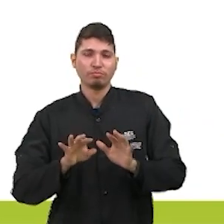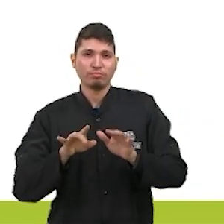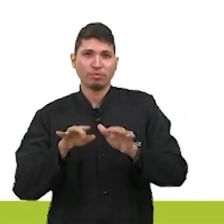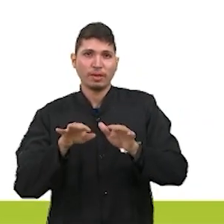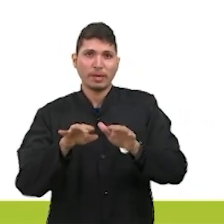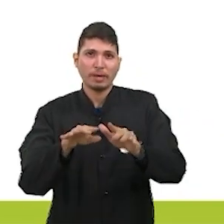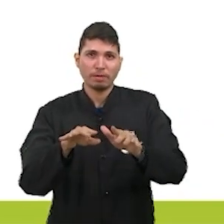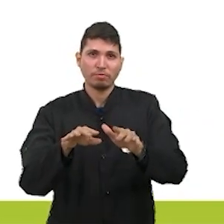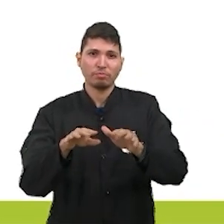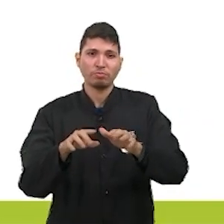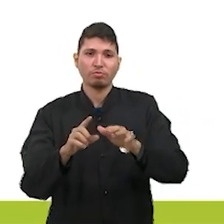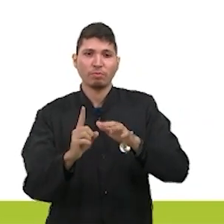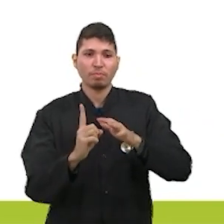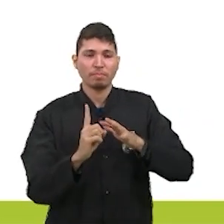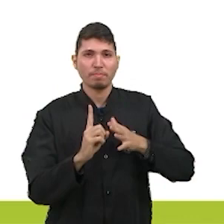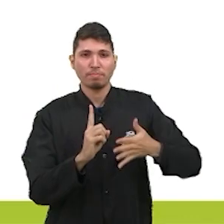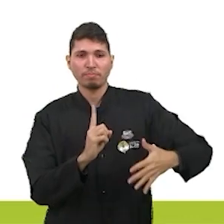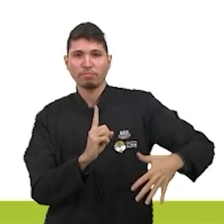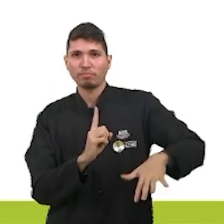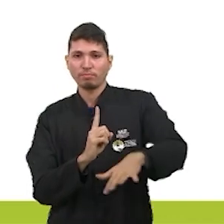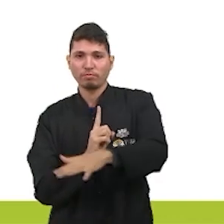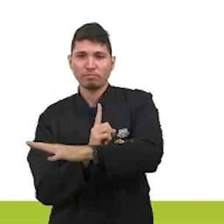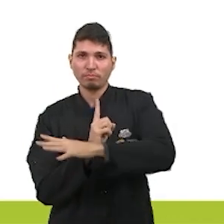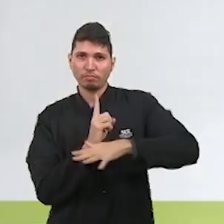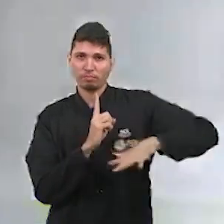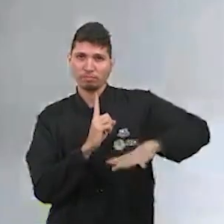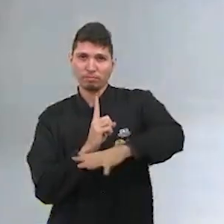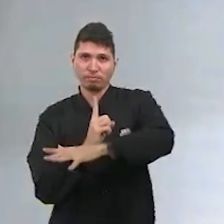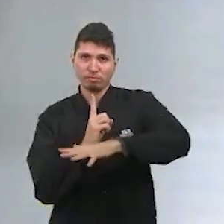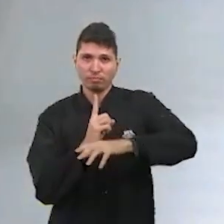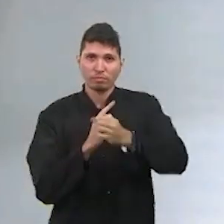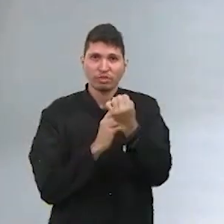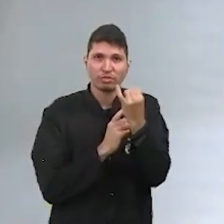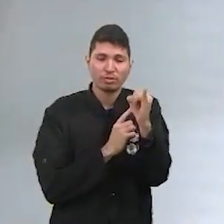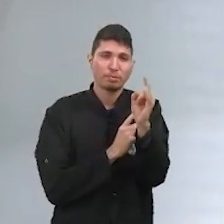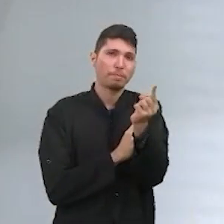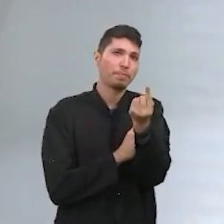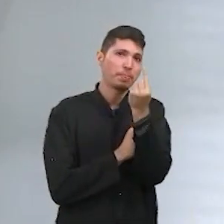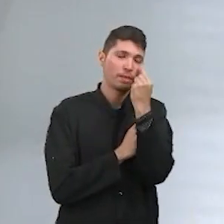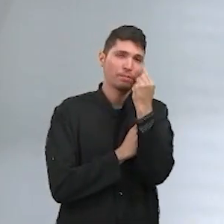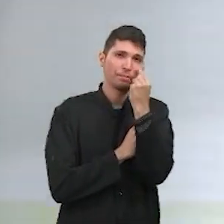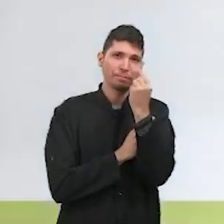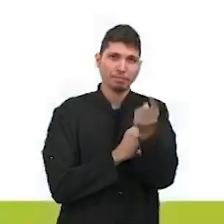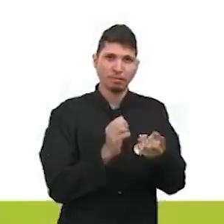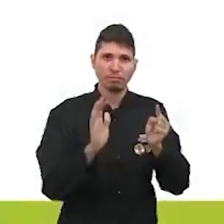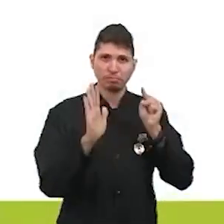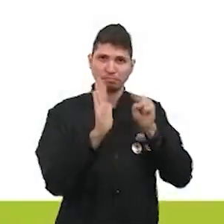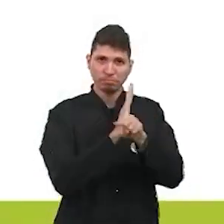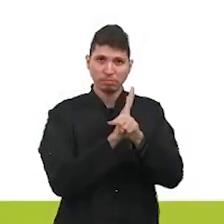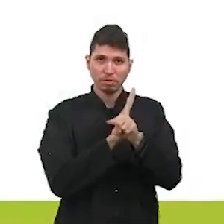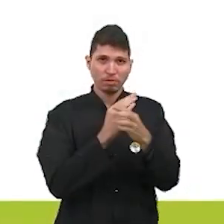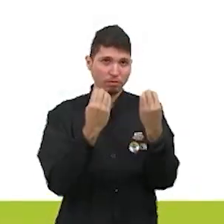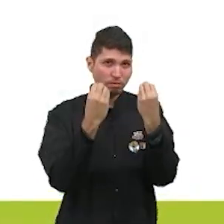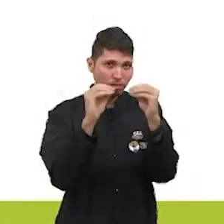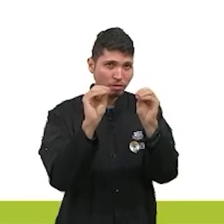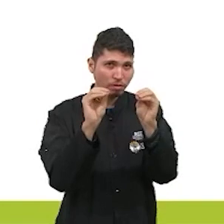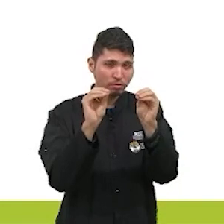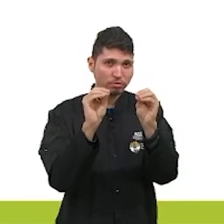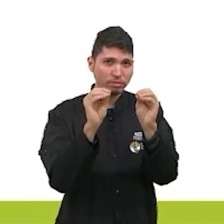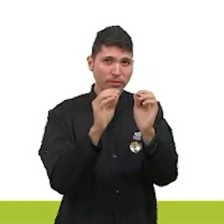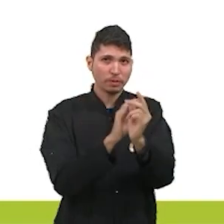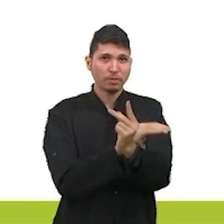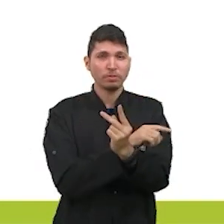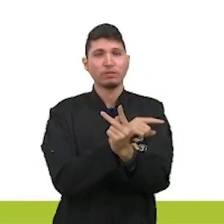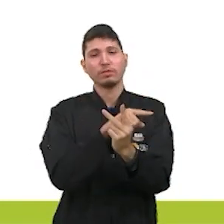meio de. Então, se você analisar aqui essa questão, ele colocou, né, os